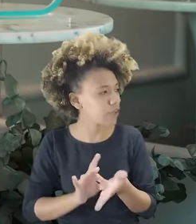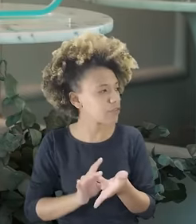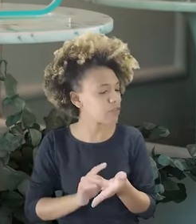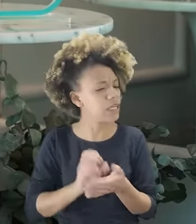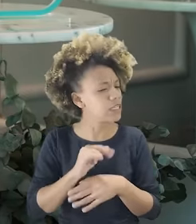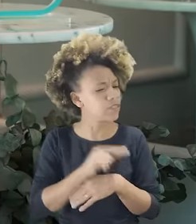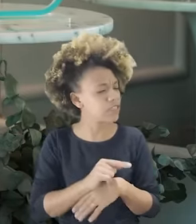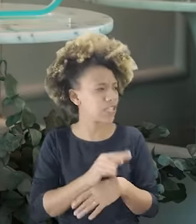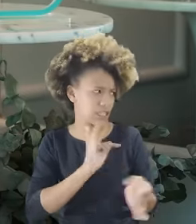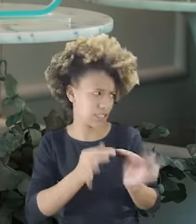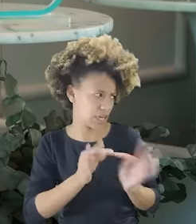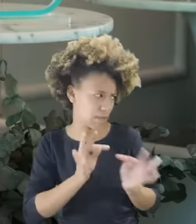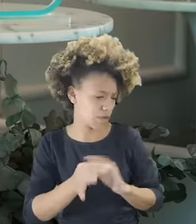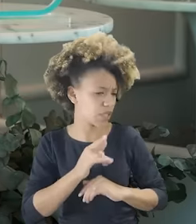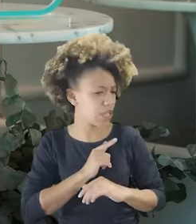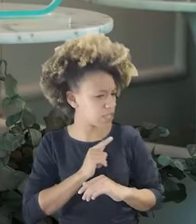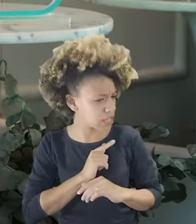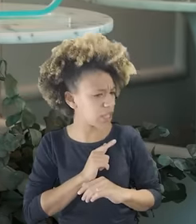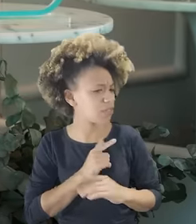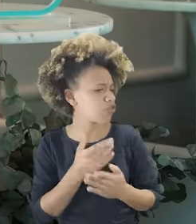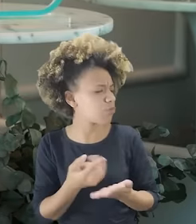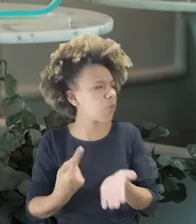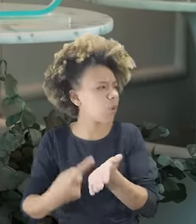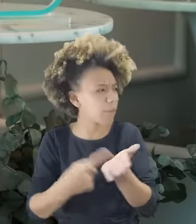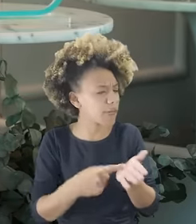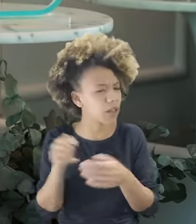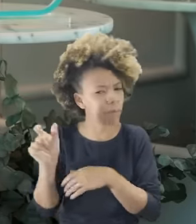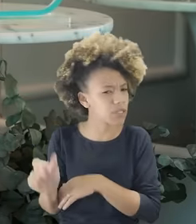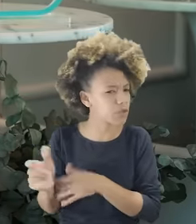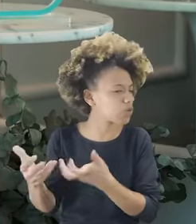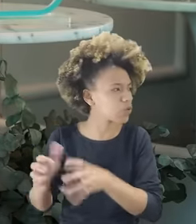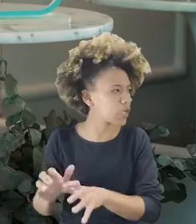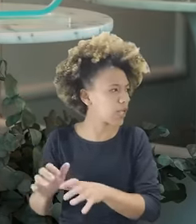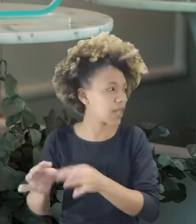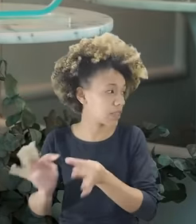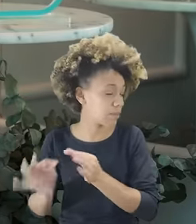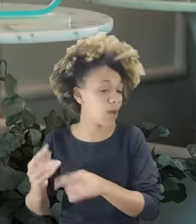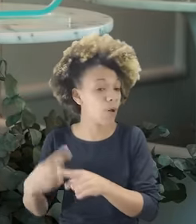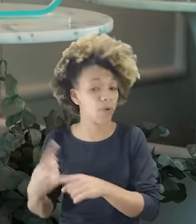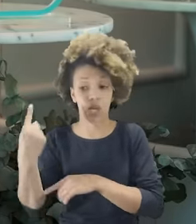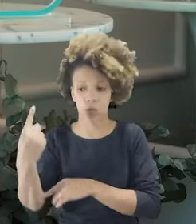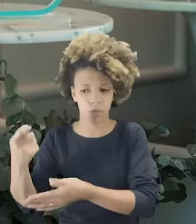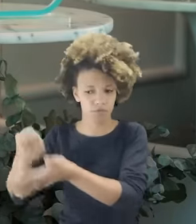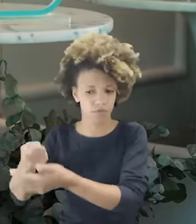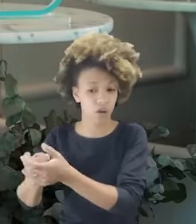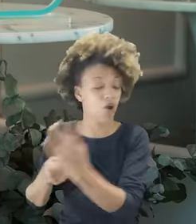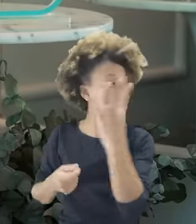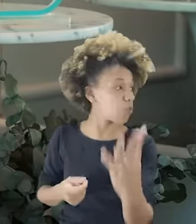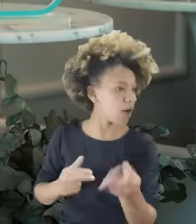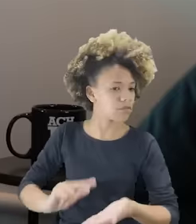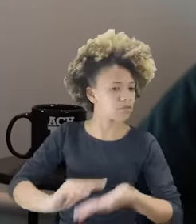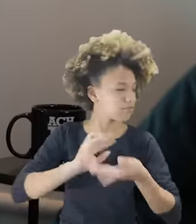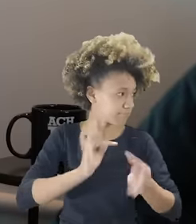fato se vocês terapeutas tem como com essas pessoas para não fazer em terapia porque a cada uma pessoa narcisista quatro